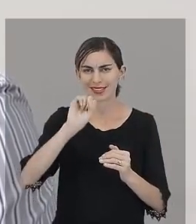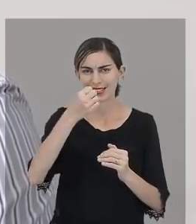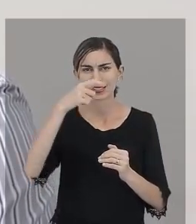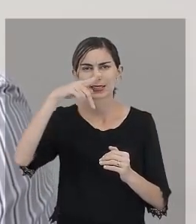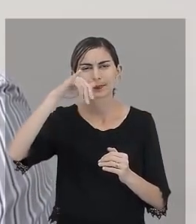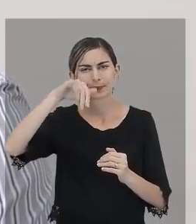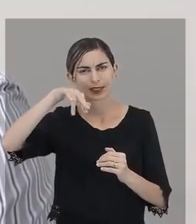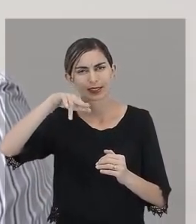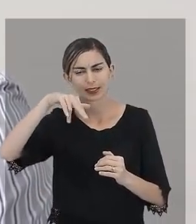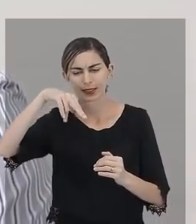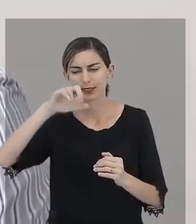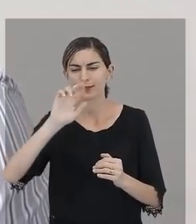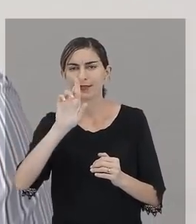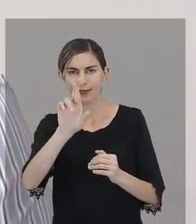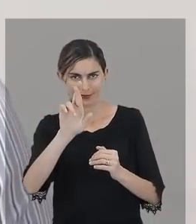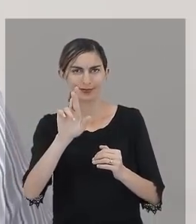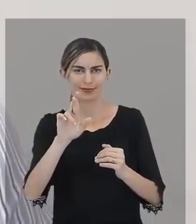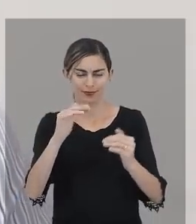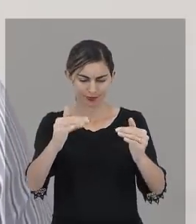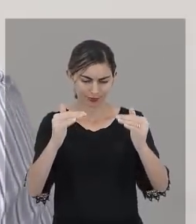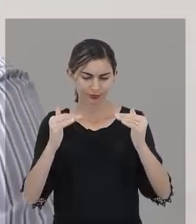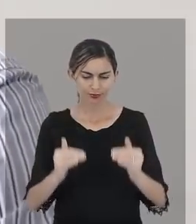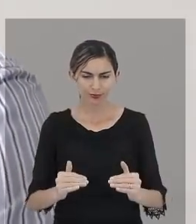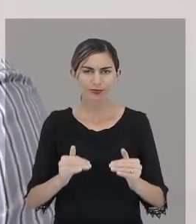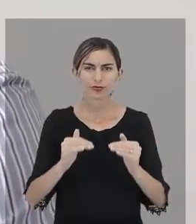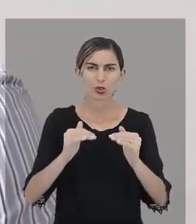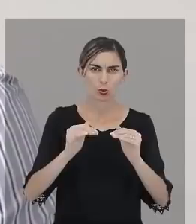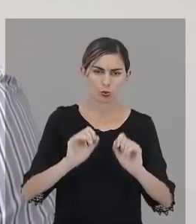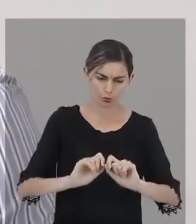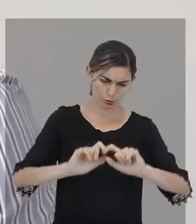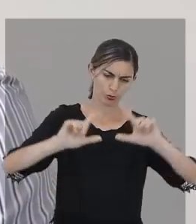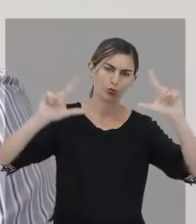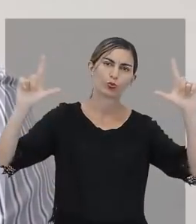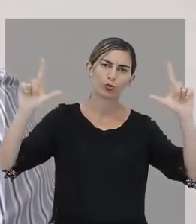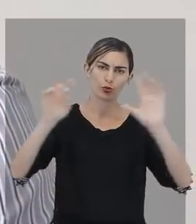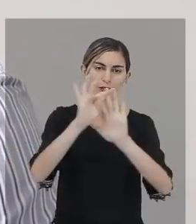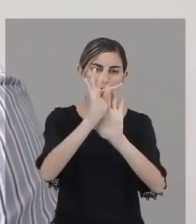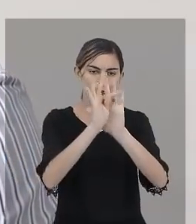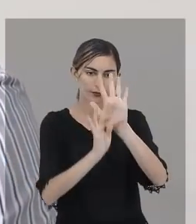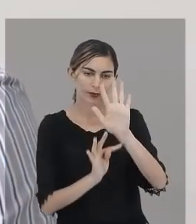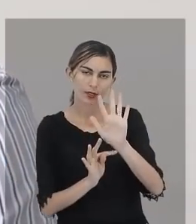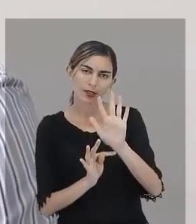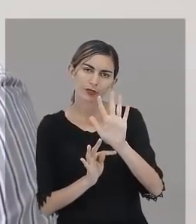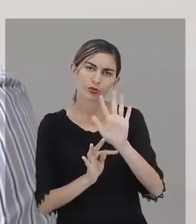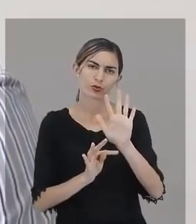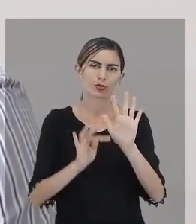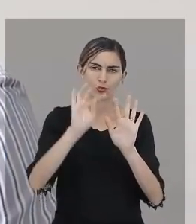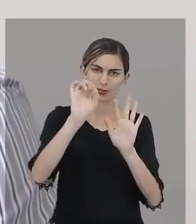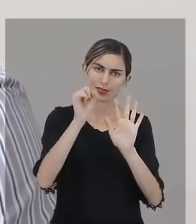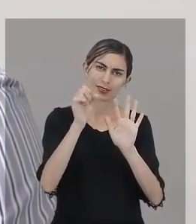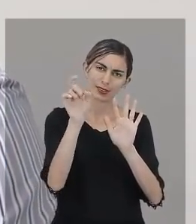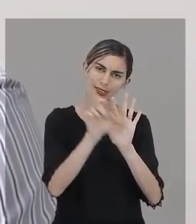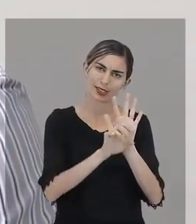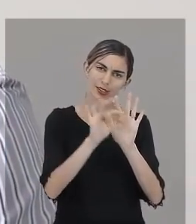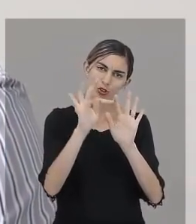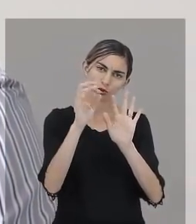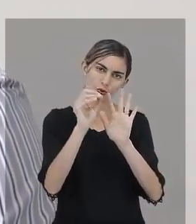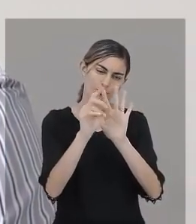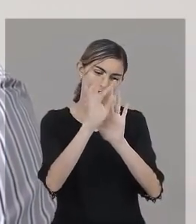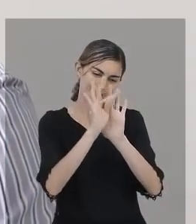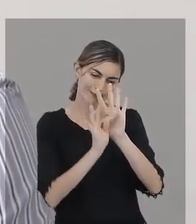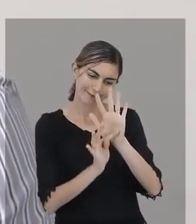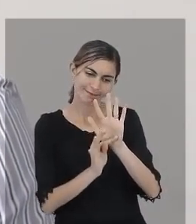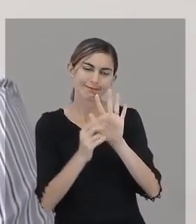spinner aqui. Então ele está abaixo do spinner. Então vocês podem ver que o campo de texto, certo, está inserido lá. Ele não está referenciado a ninguém porque é o